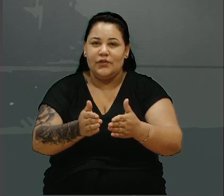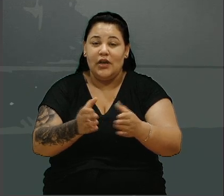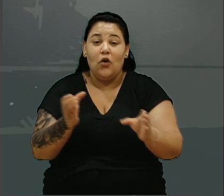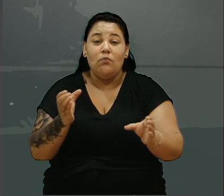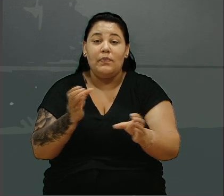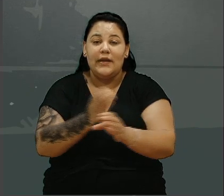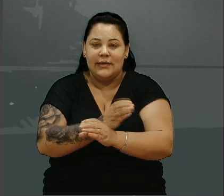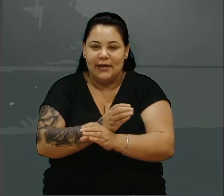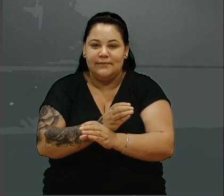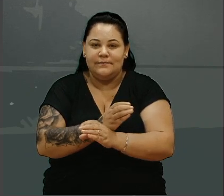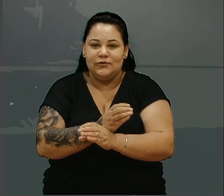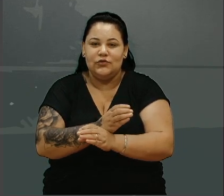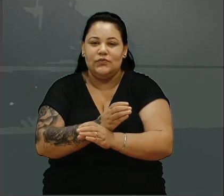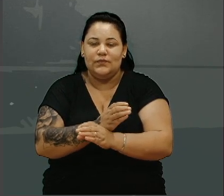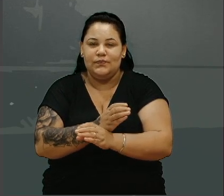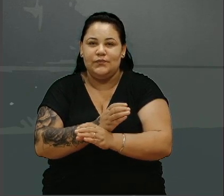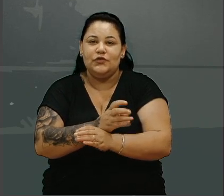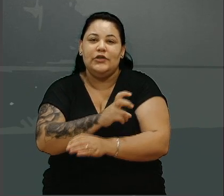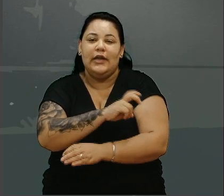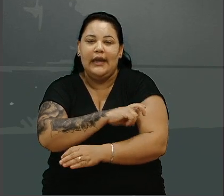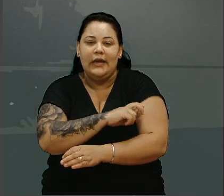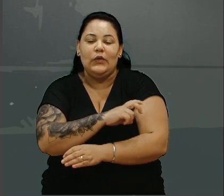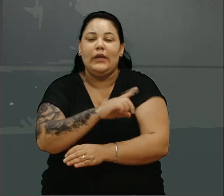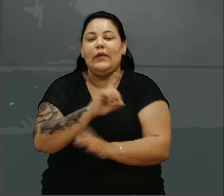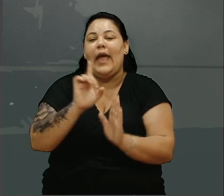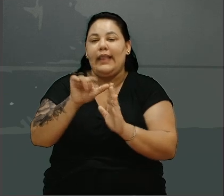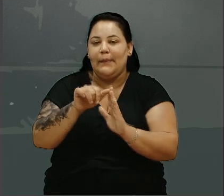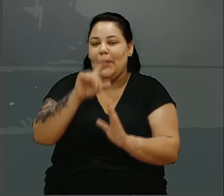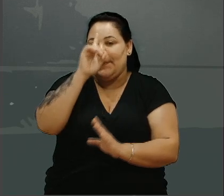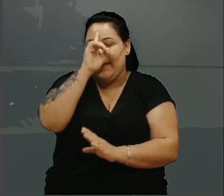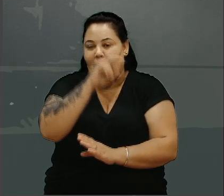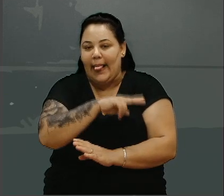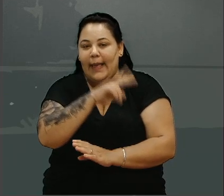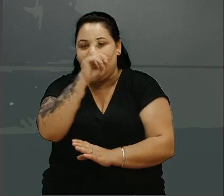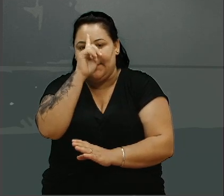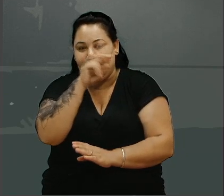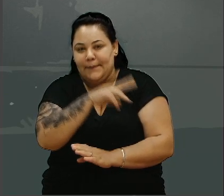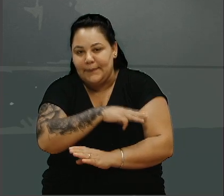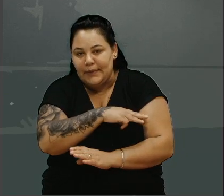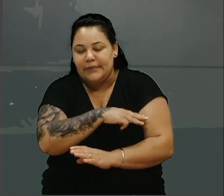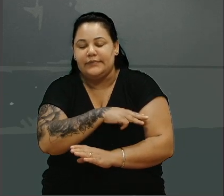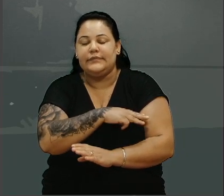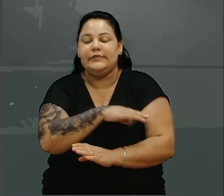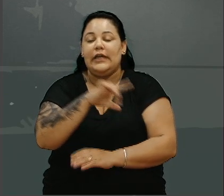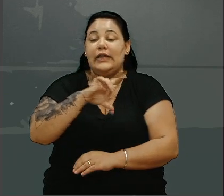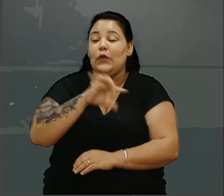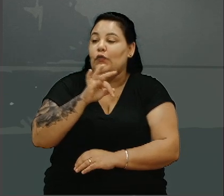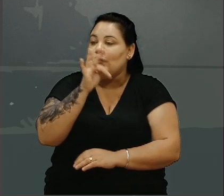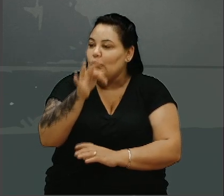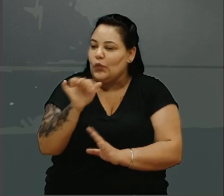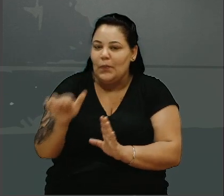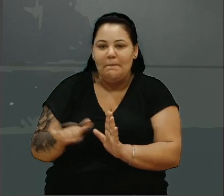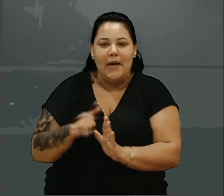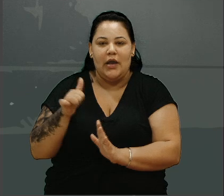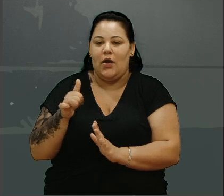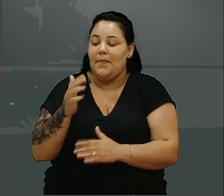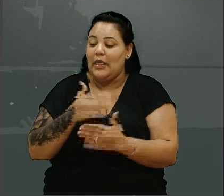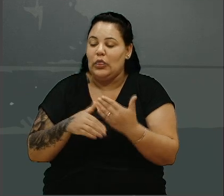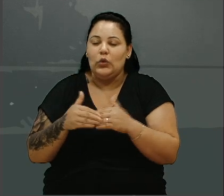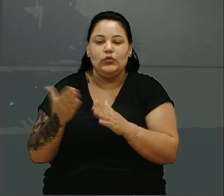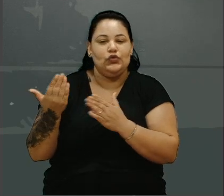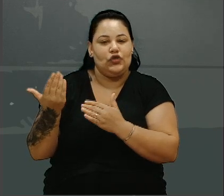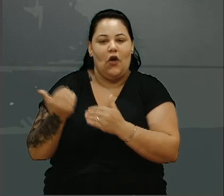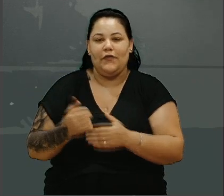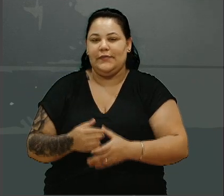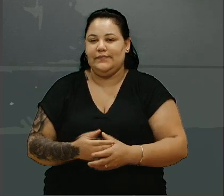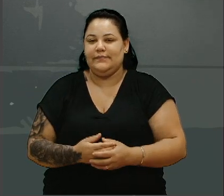no ensino técnico e vislumbrar um futuro melhor para esses jovens.